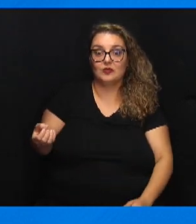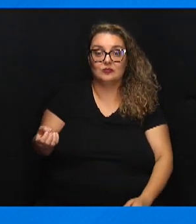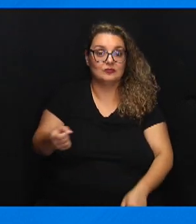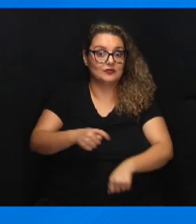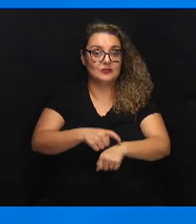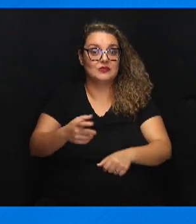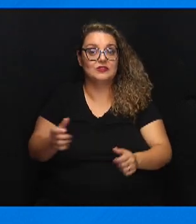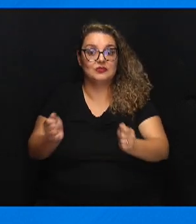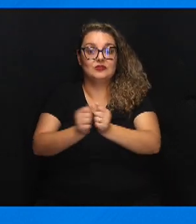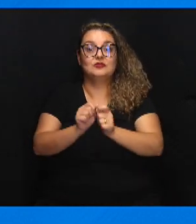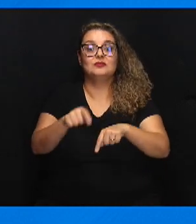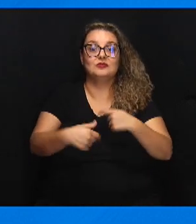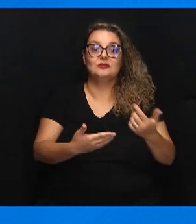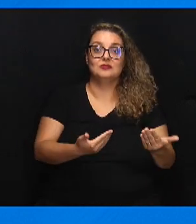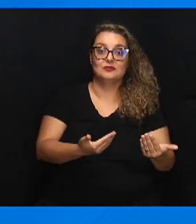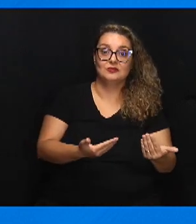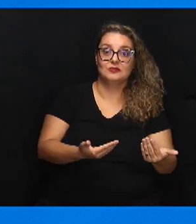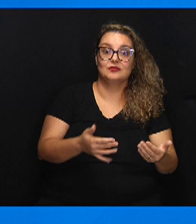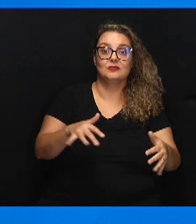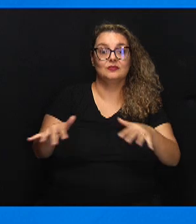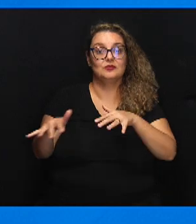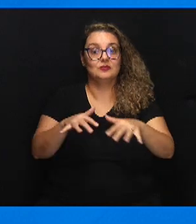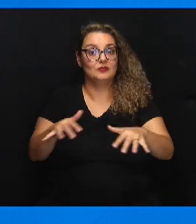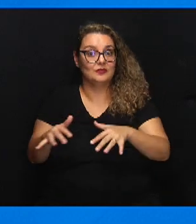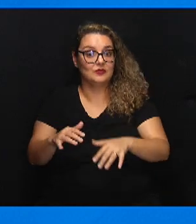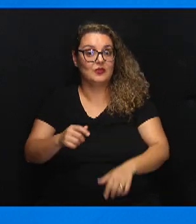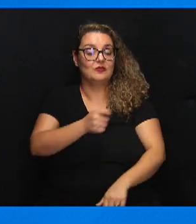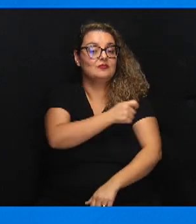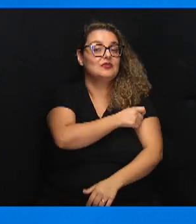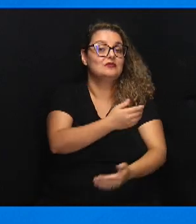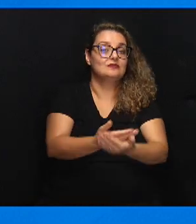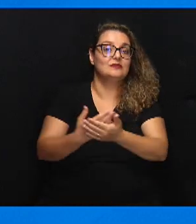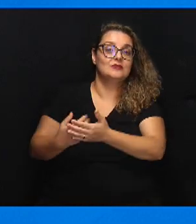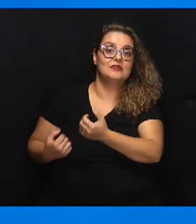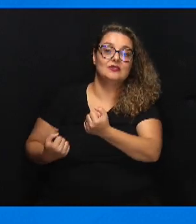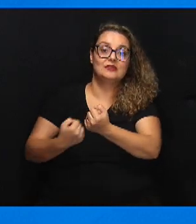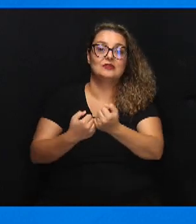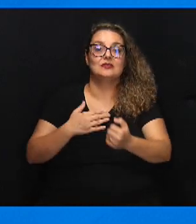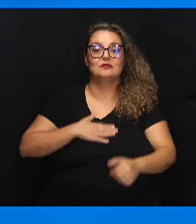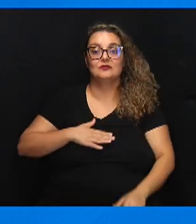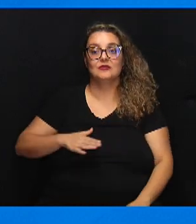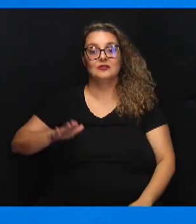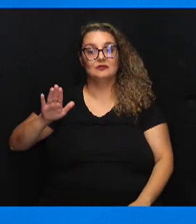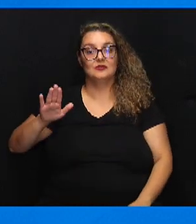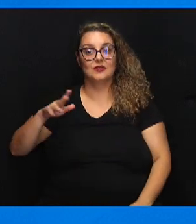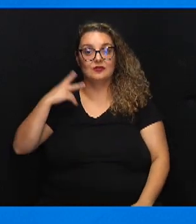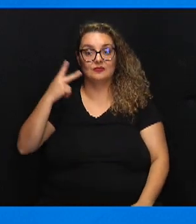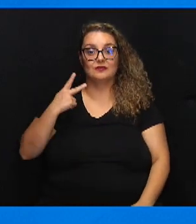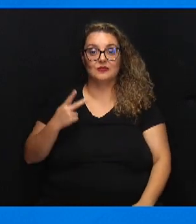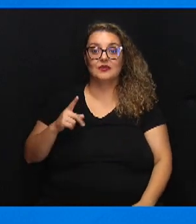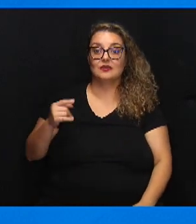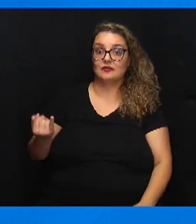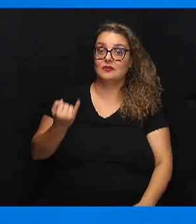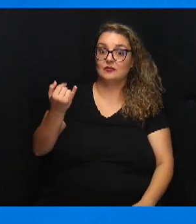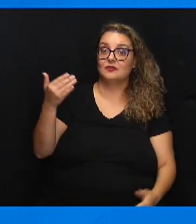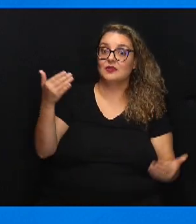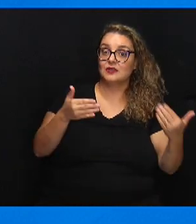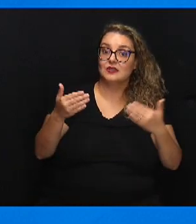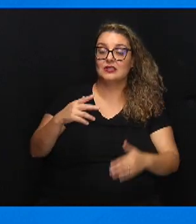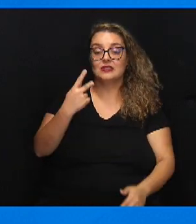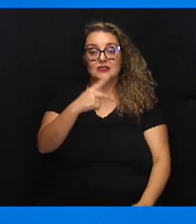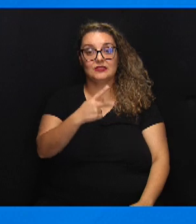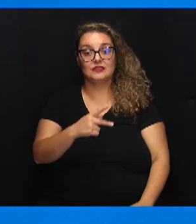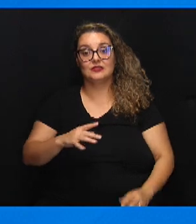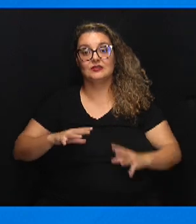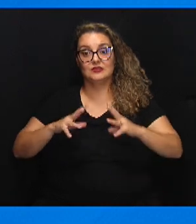outros jovens do movimento estudantil, apoiaram a minha campanha para vereador. Foi muito importante a participação dele, de